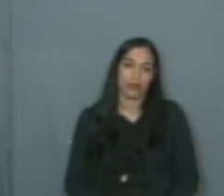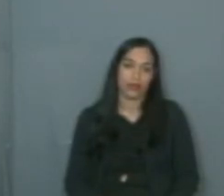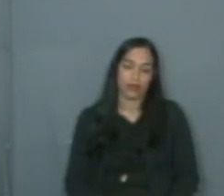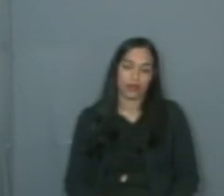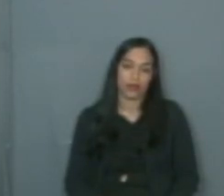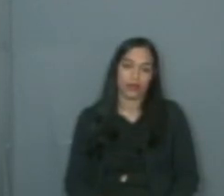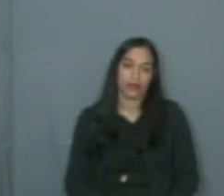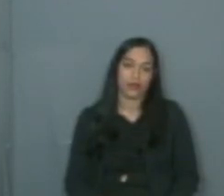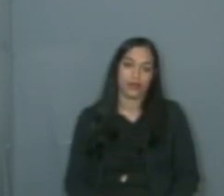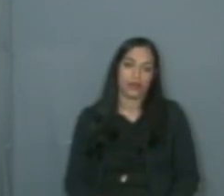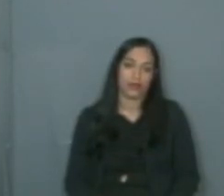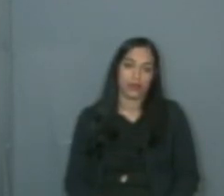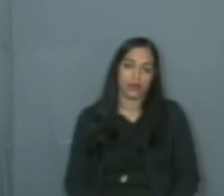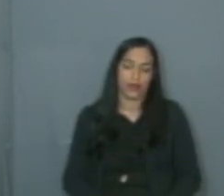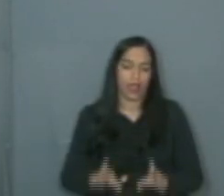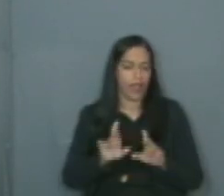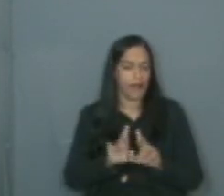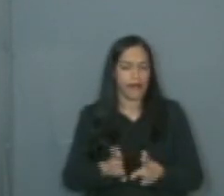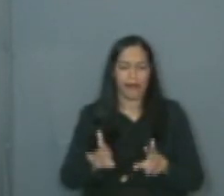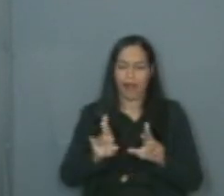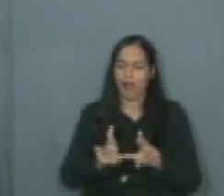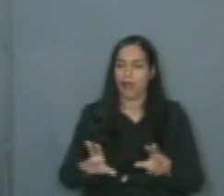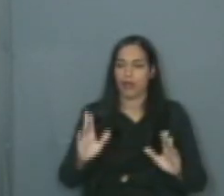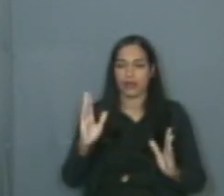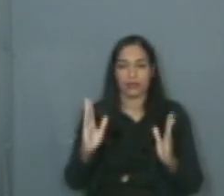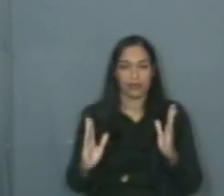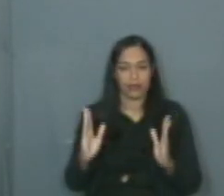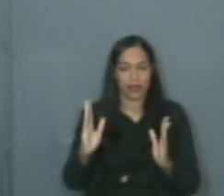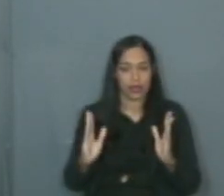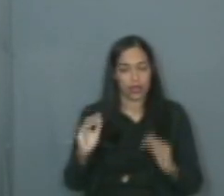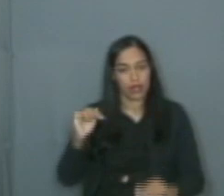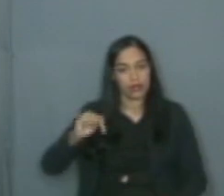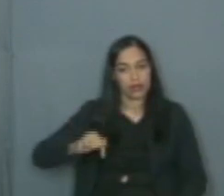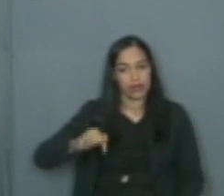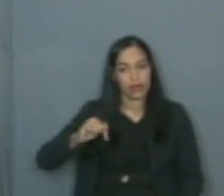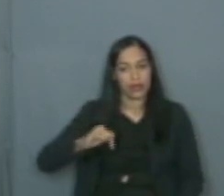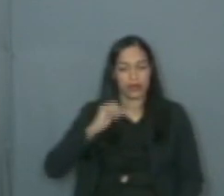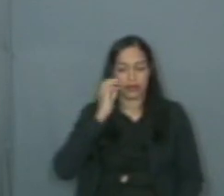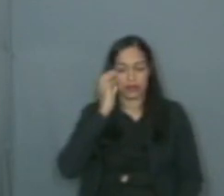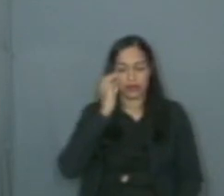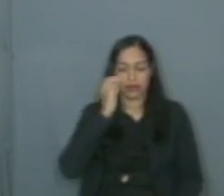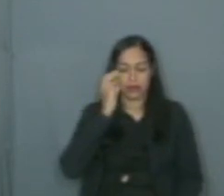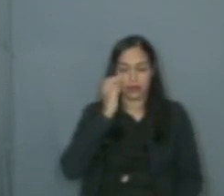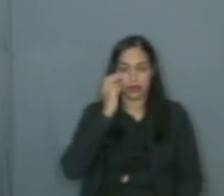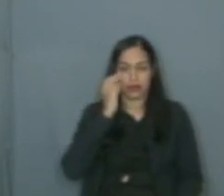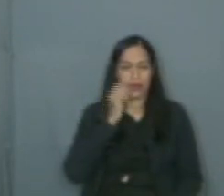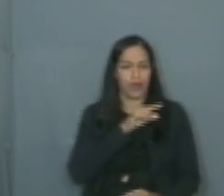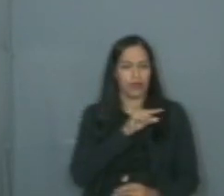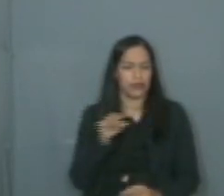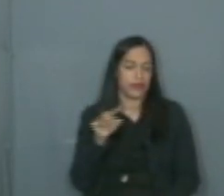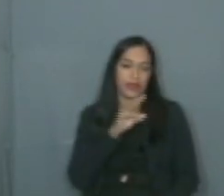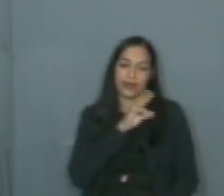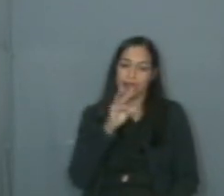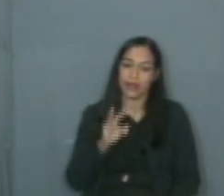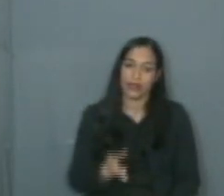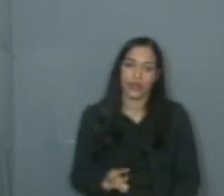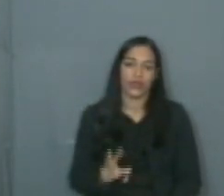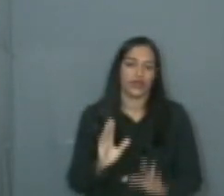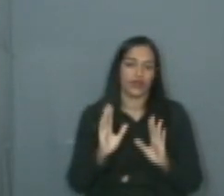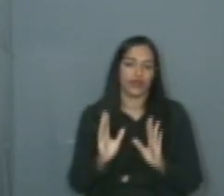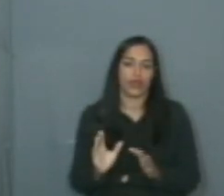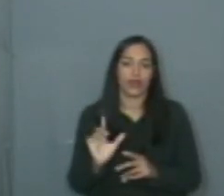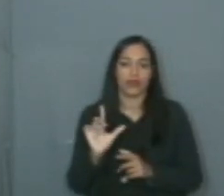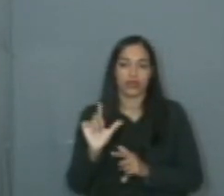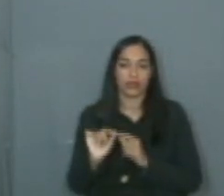E eu passei por vários mandatos aqui, e com muitos vereadores, muitos deles que não estão mais na casa,